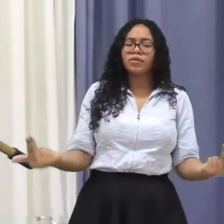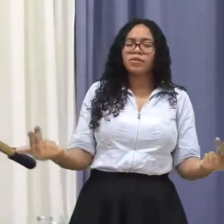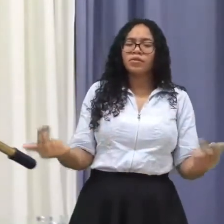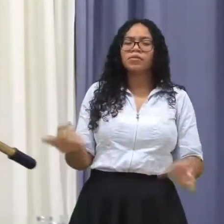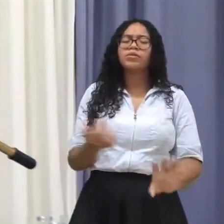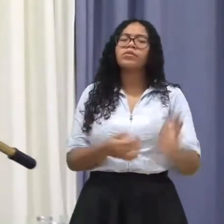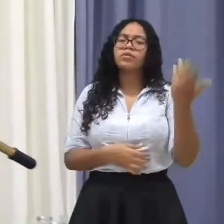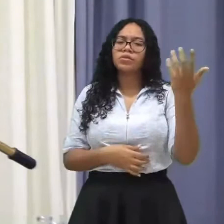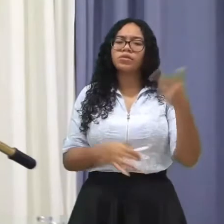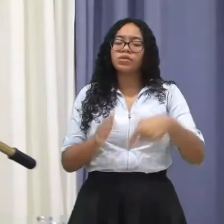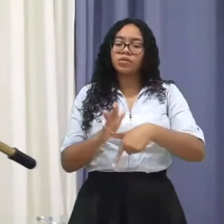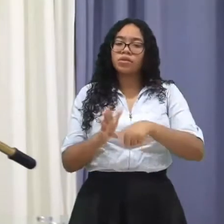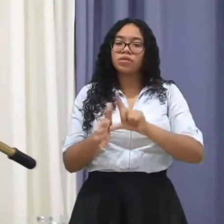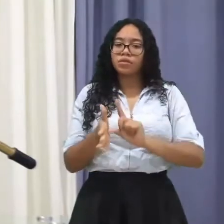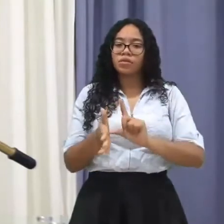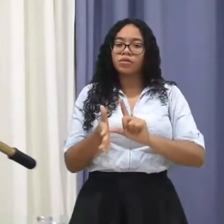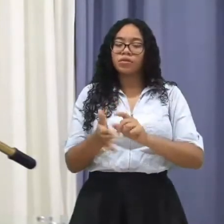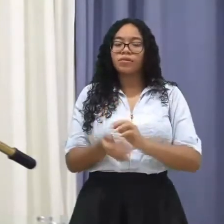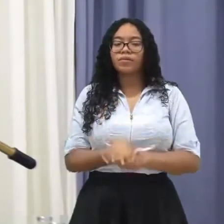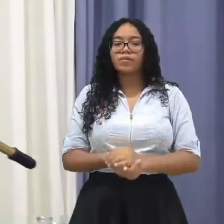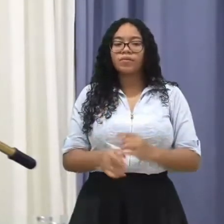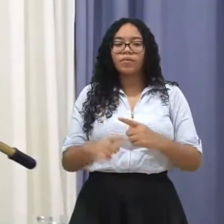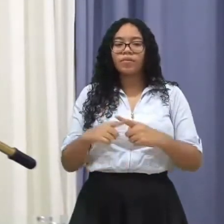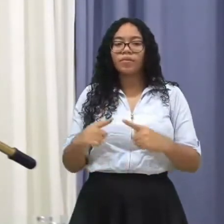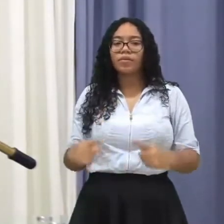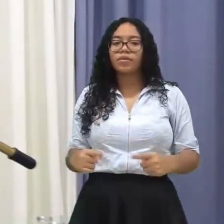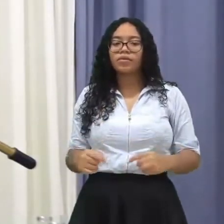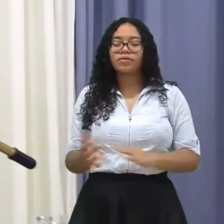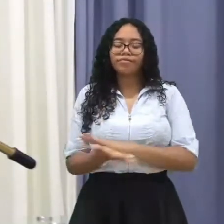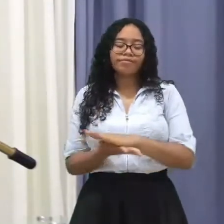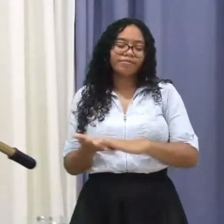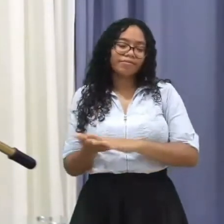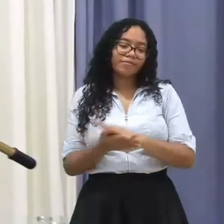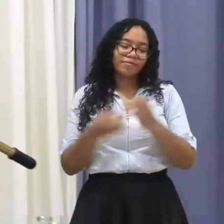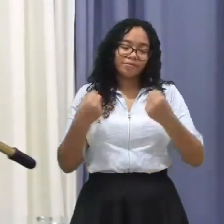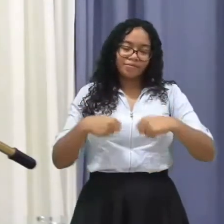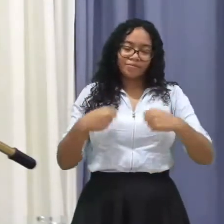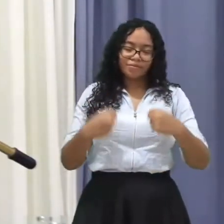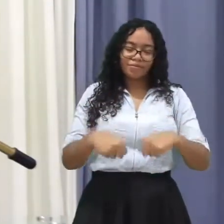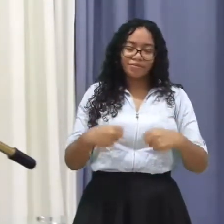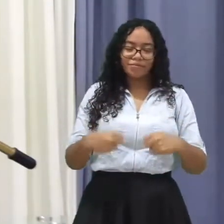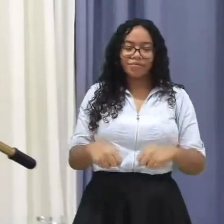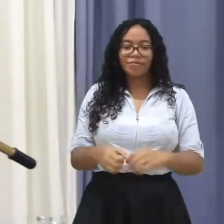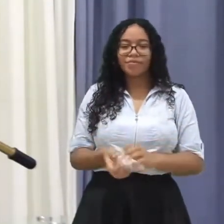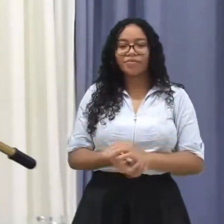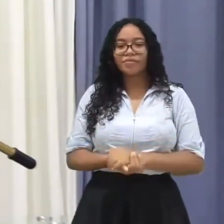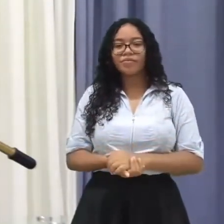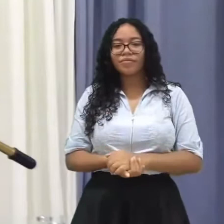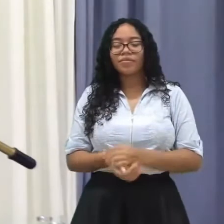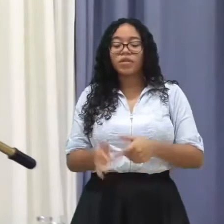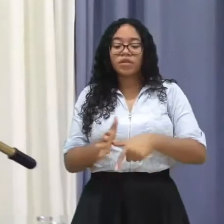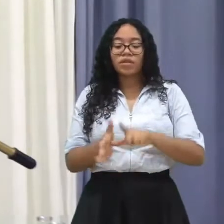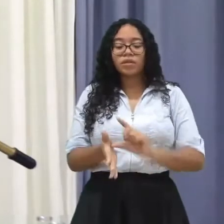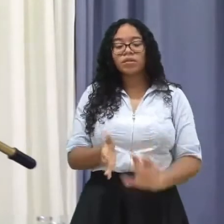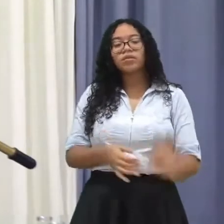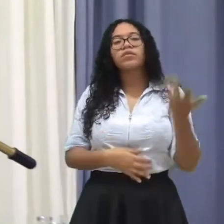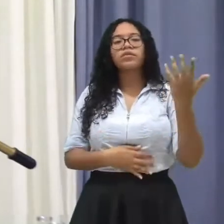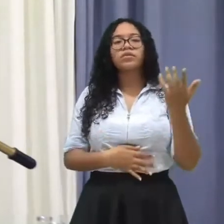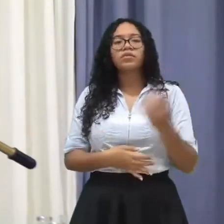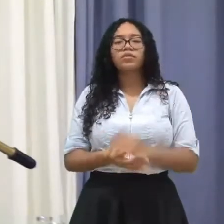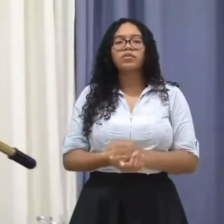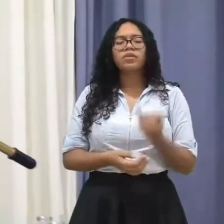evento iminente, mas nada precisa acontecer antes que ele aconteça. Se alguma coisa